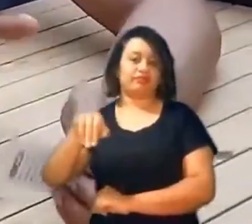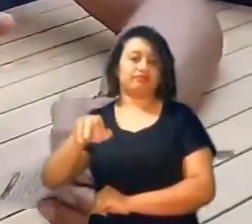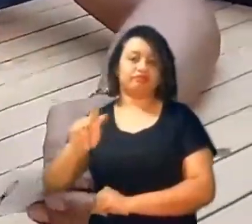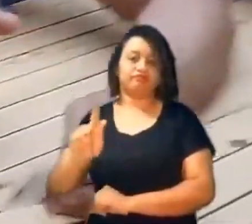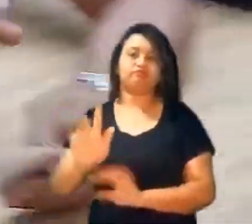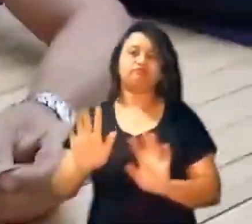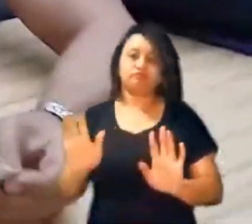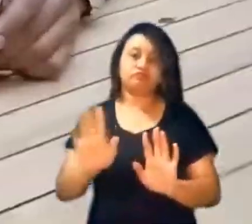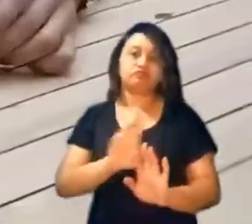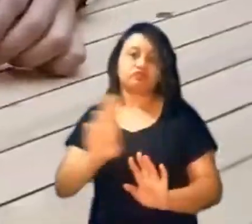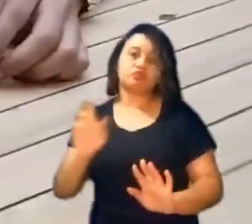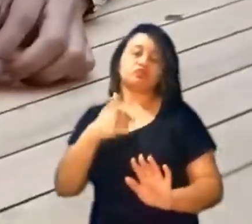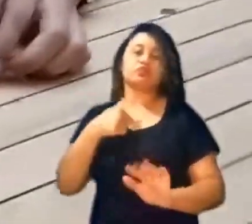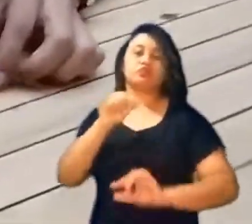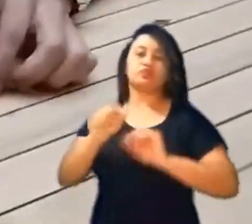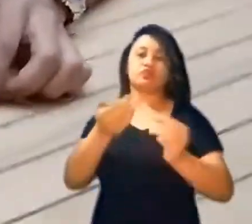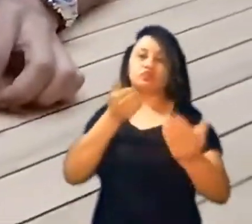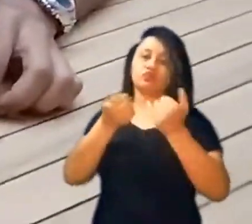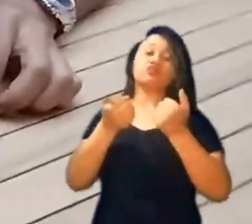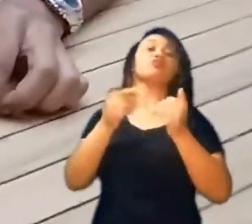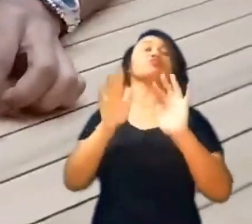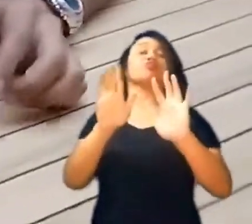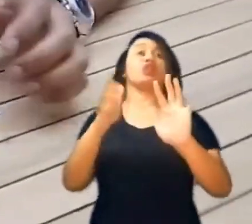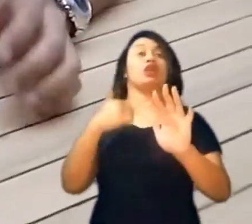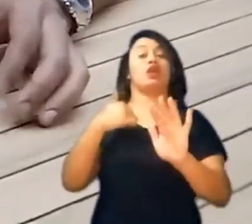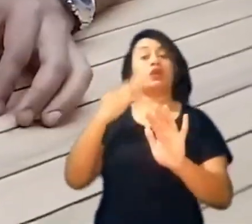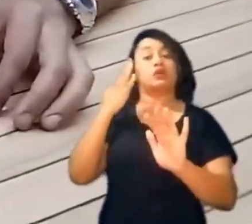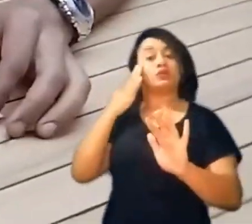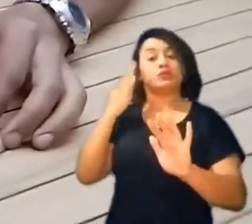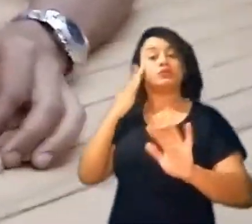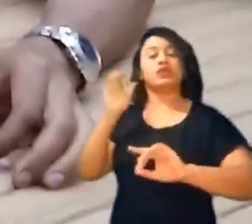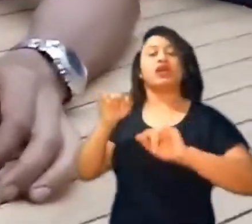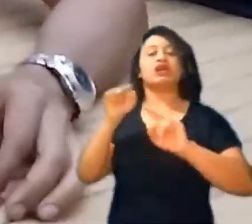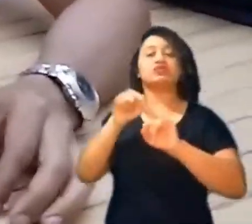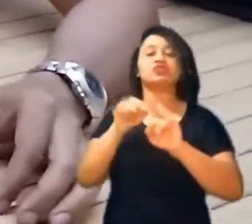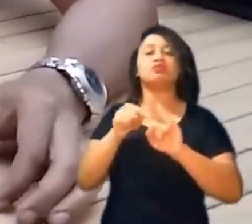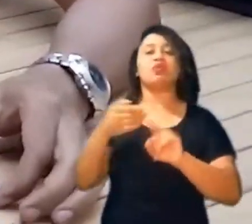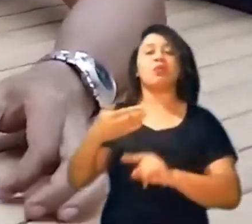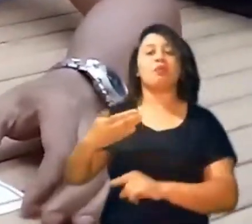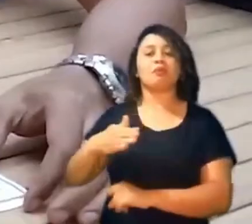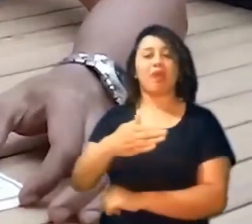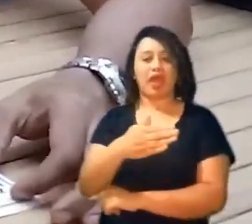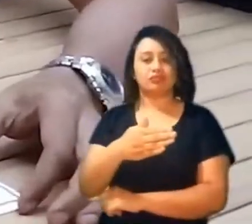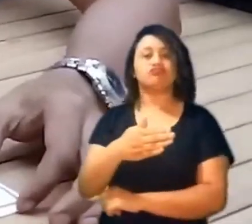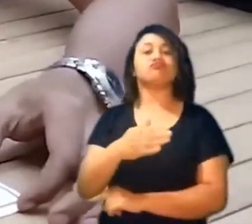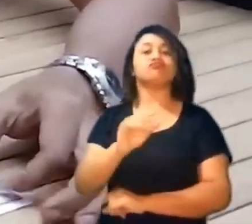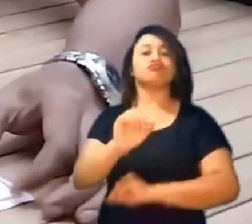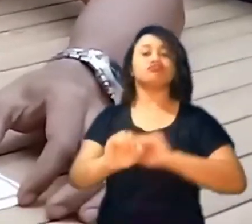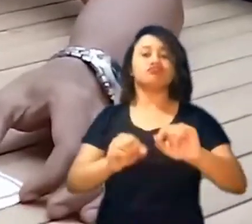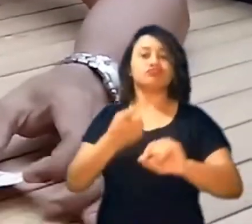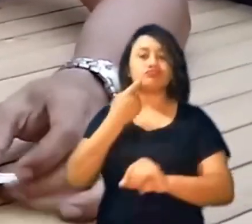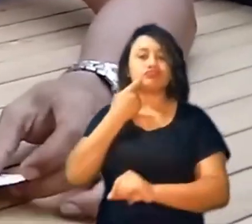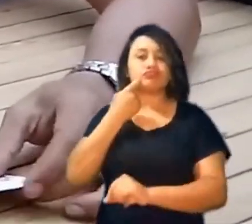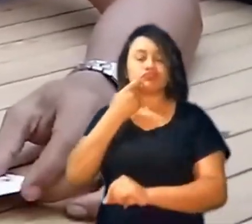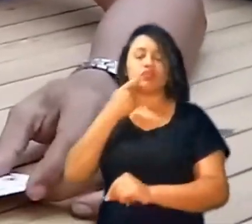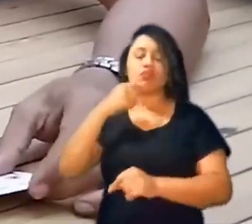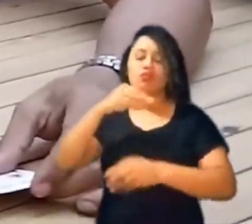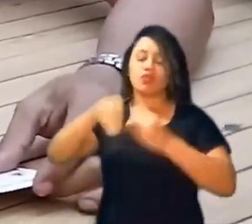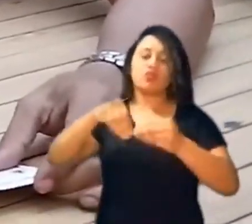Herring. Né? Até onde eu sei, é um tipo de peixe em que eles colocam